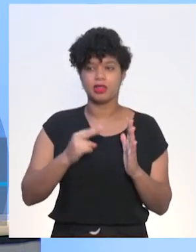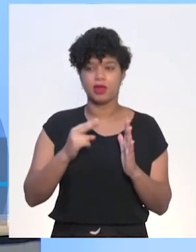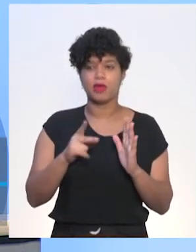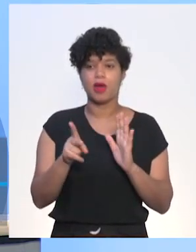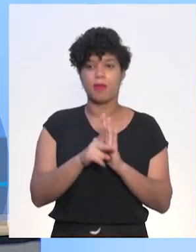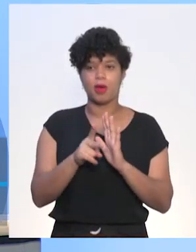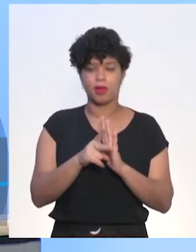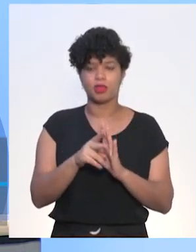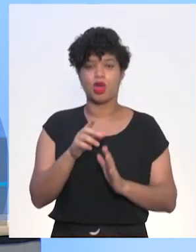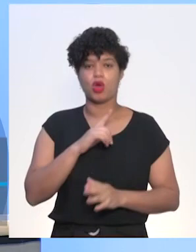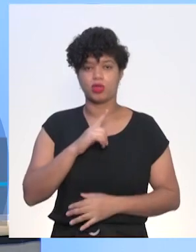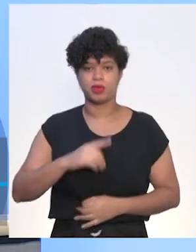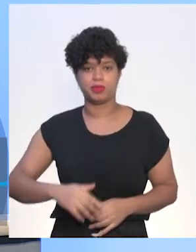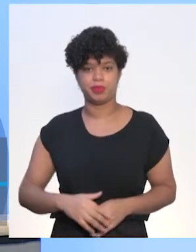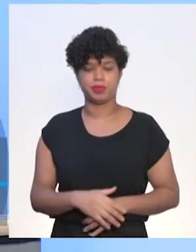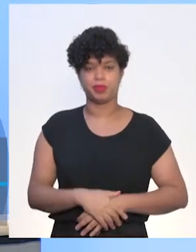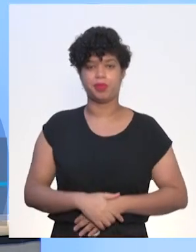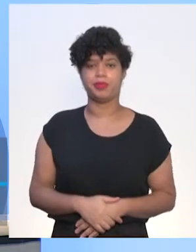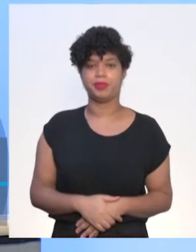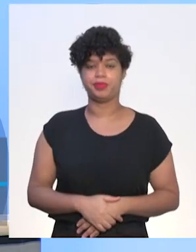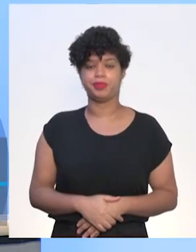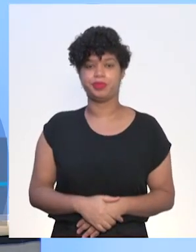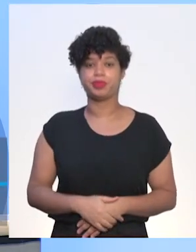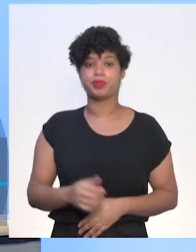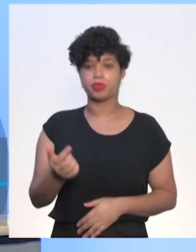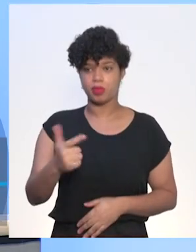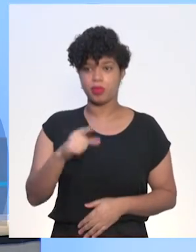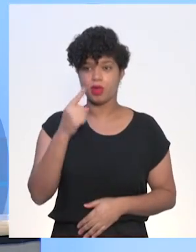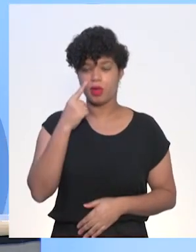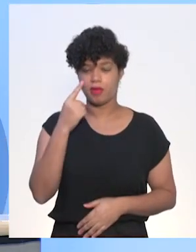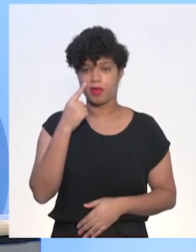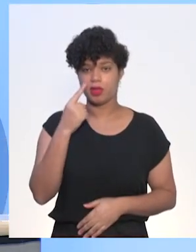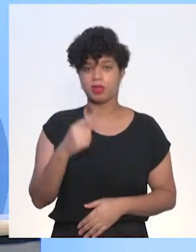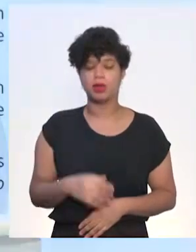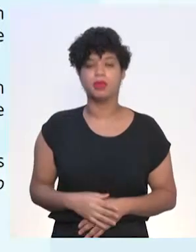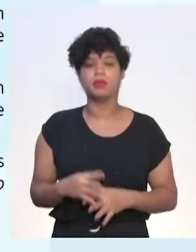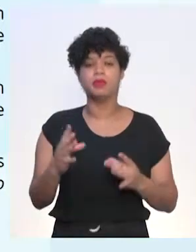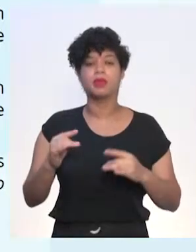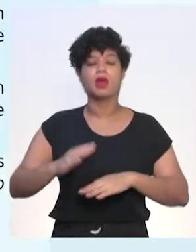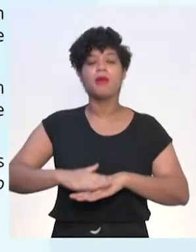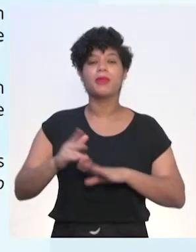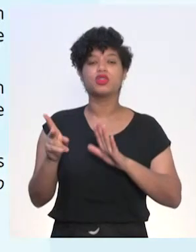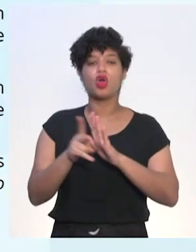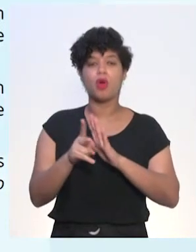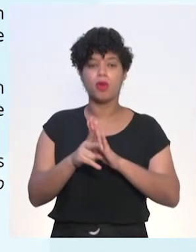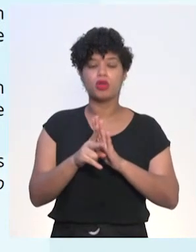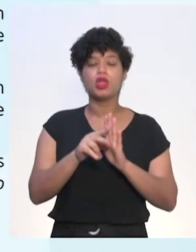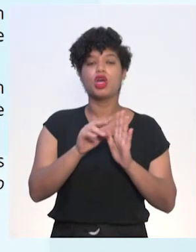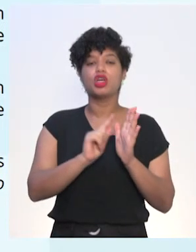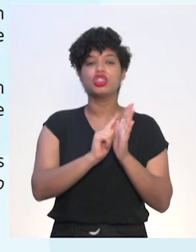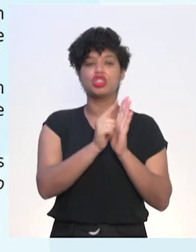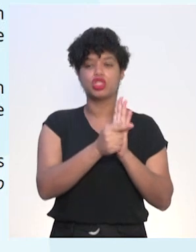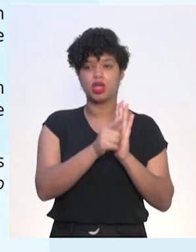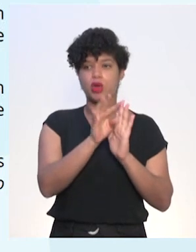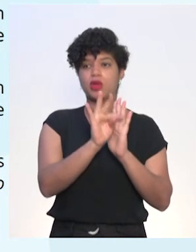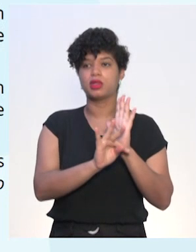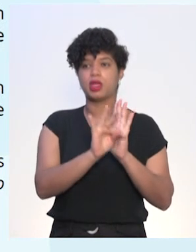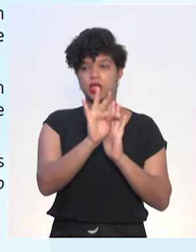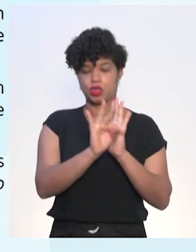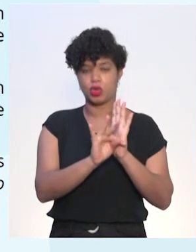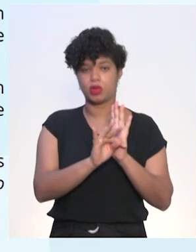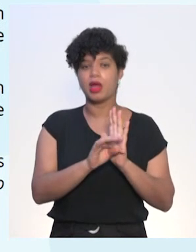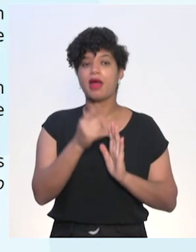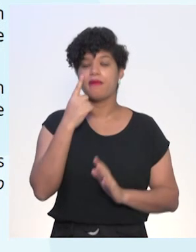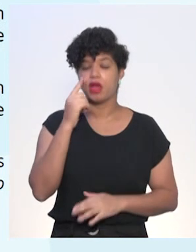para o texto certo então vamos lá vou repetir aqui o sistematizando do gênero textual notícia para vocês que nós já falamos